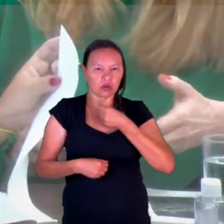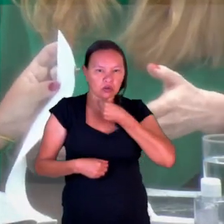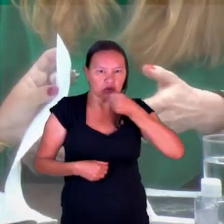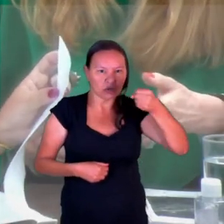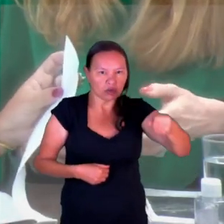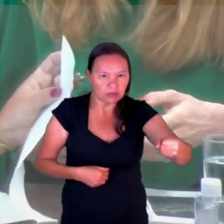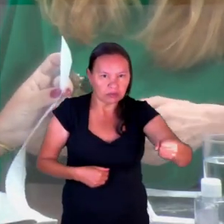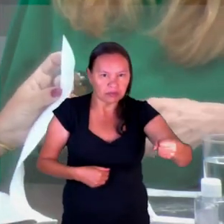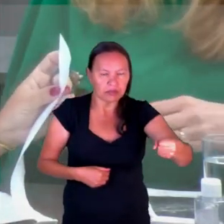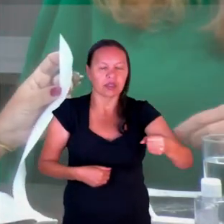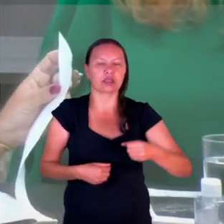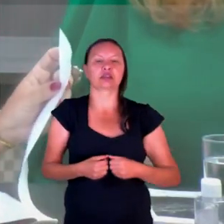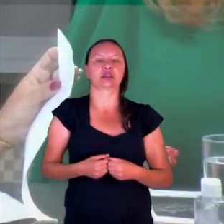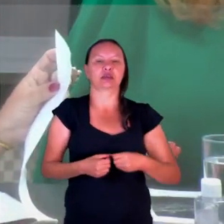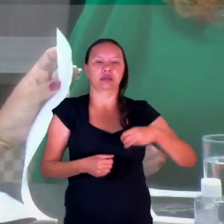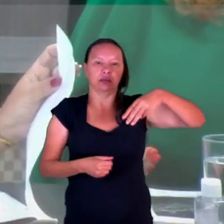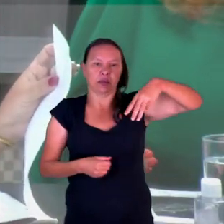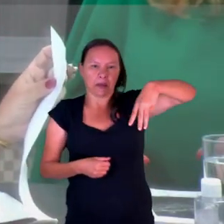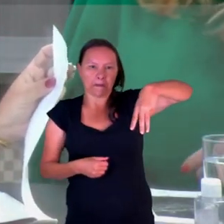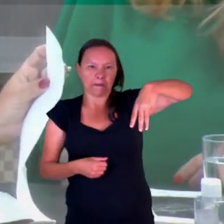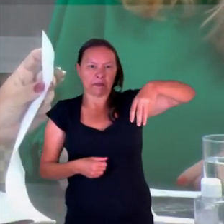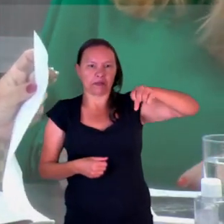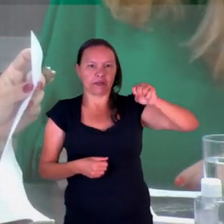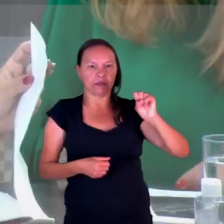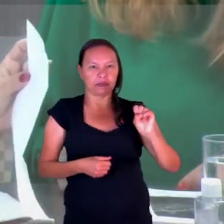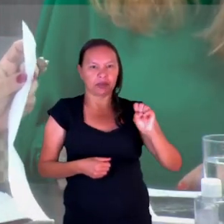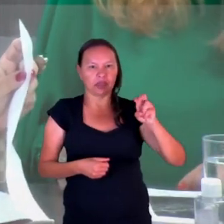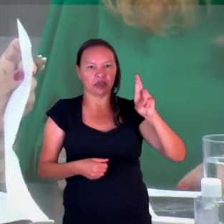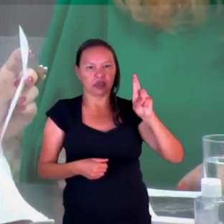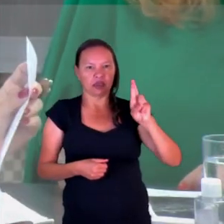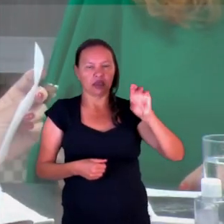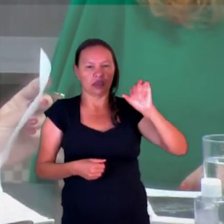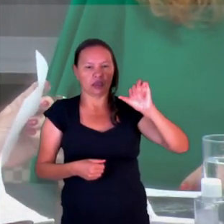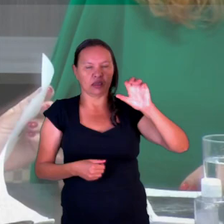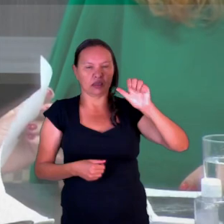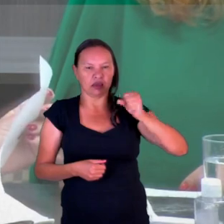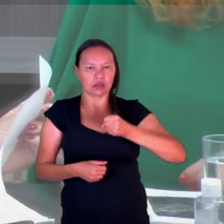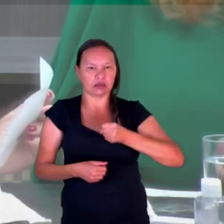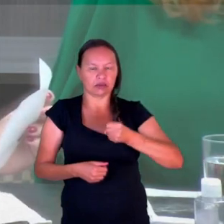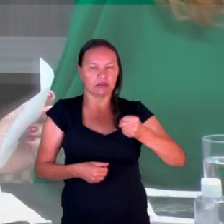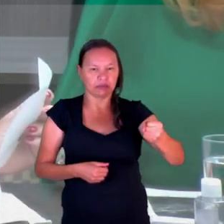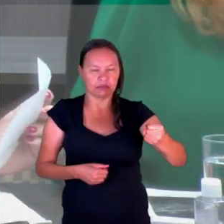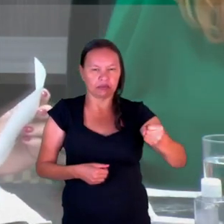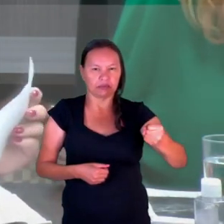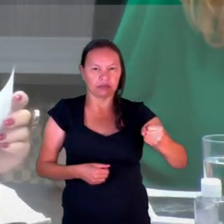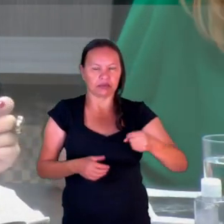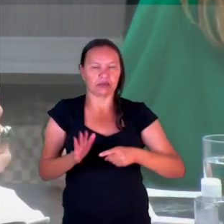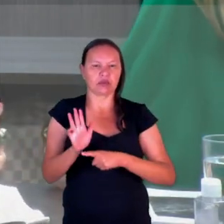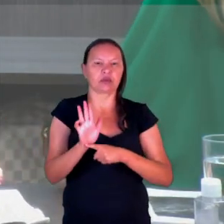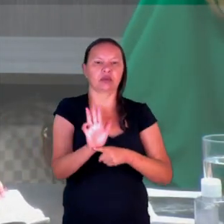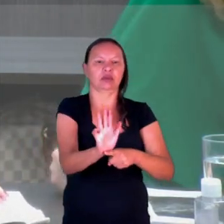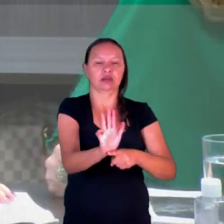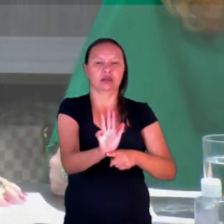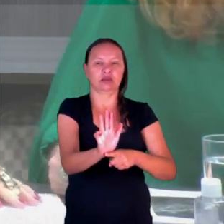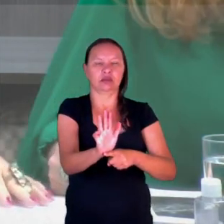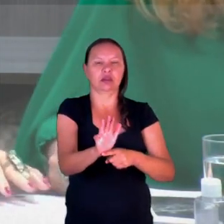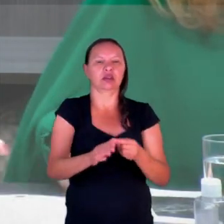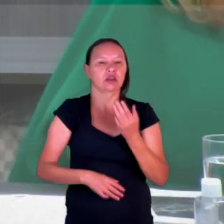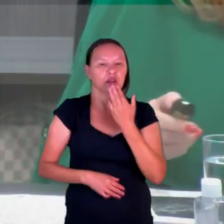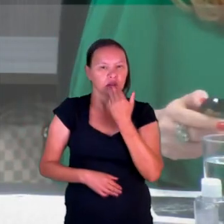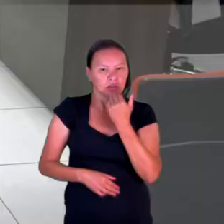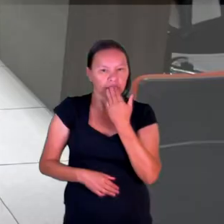à amiga Miriam Vila mil balestro Floriano que vai apresentar o tema do direito humano à Alimentação